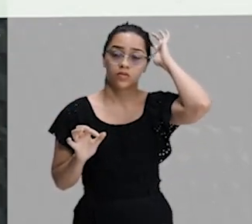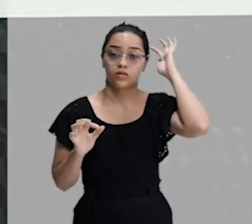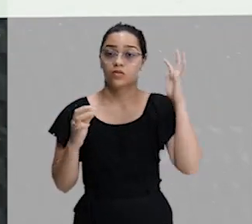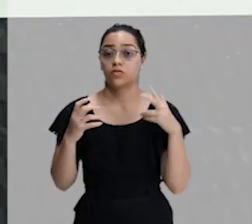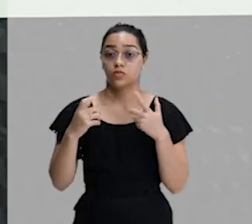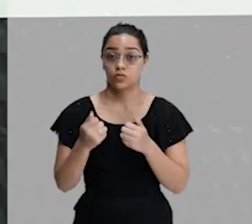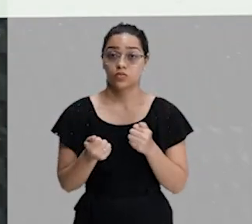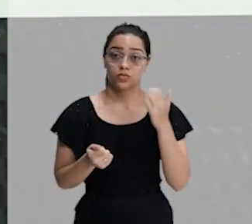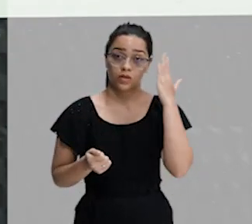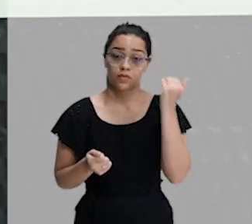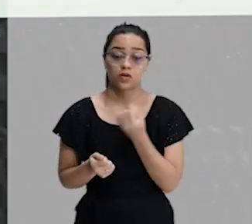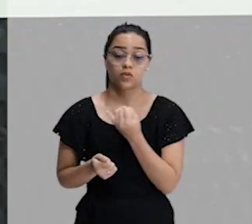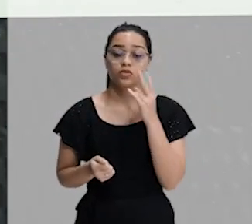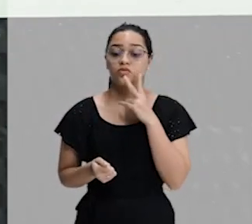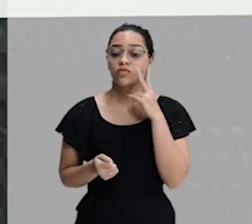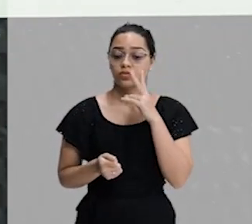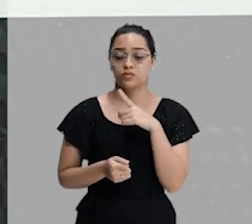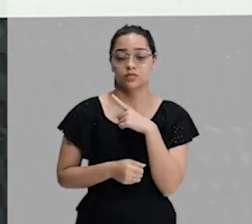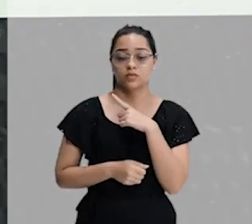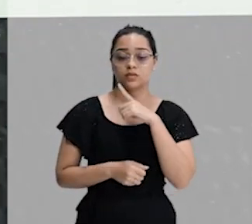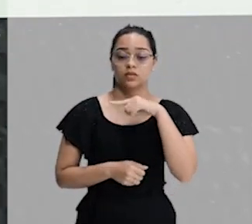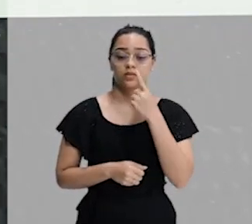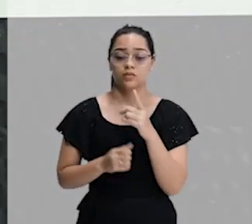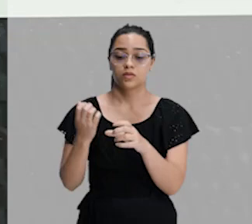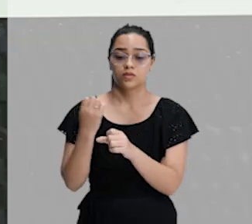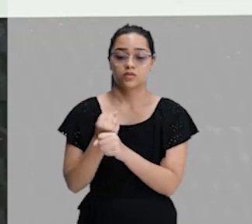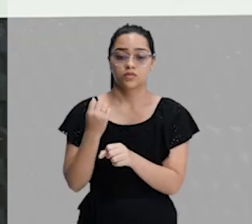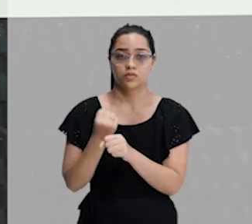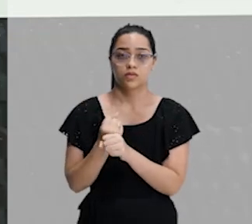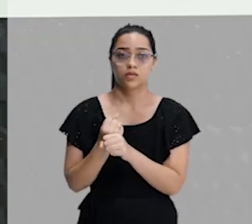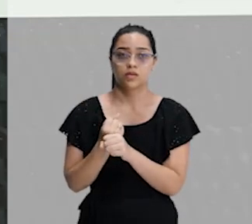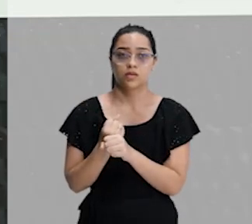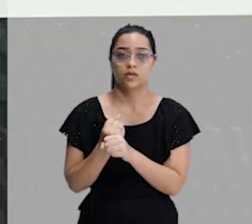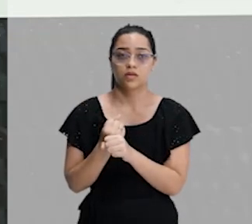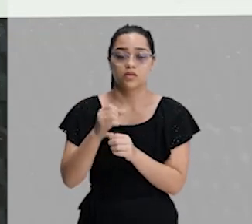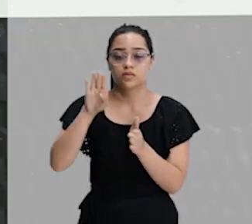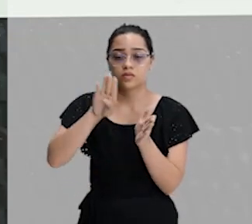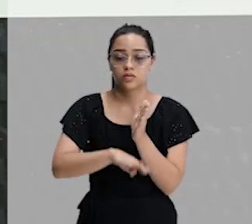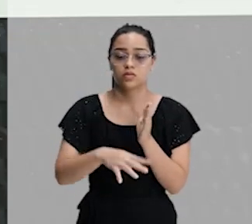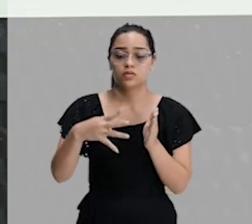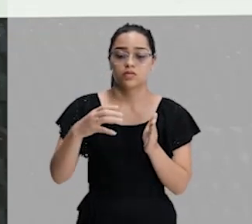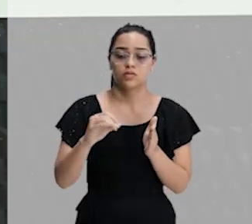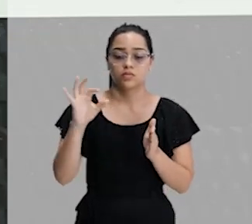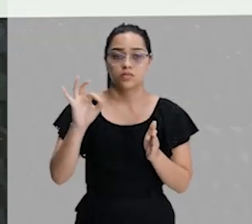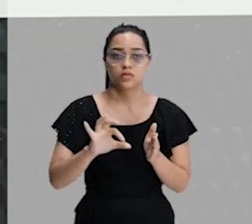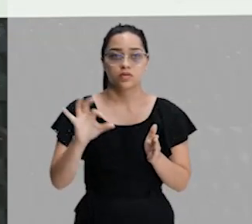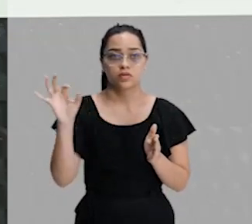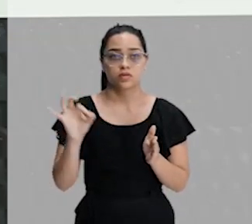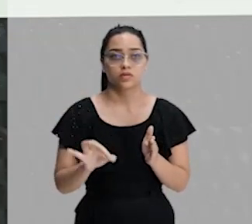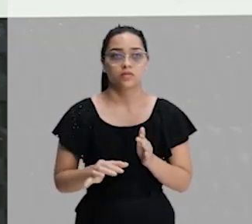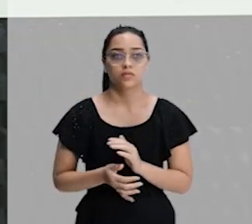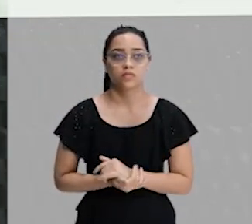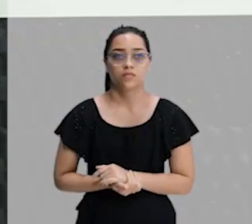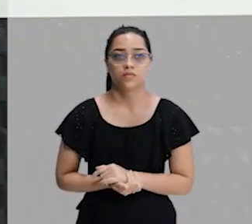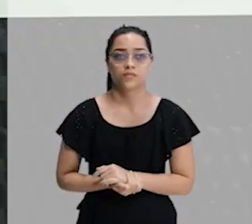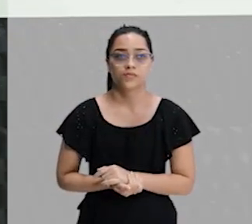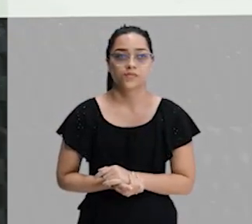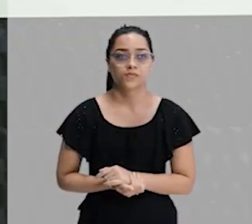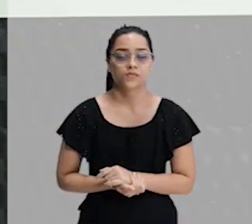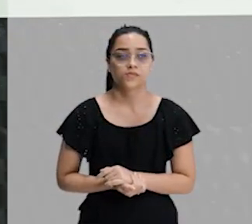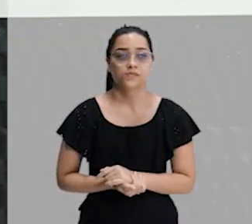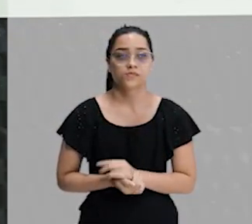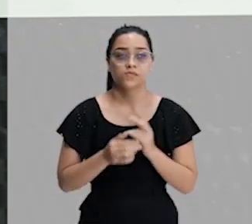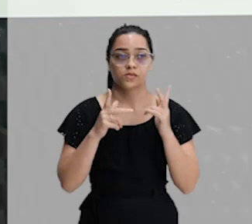inteiro, saber quanto de vinho tem ali, depois a gente vai ver, descontar aí esses 40%. Né? Então o volume vai